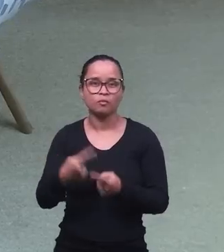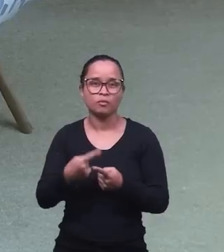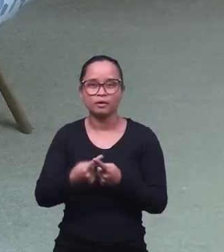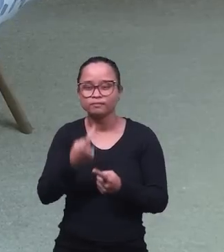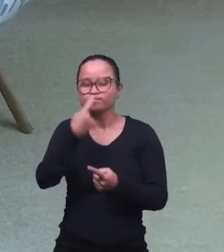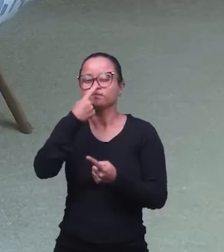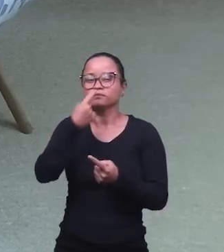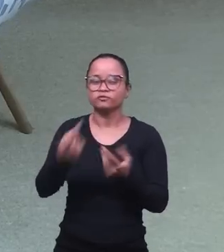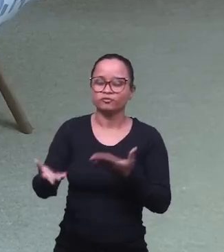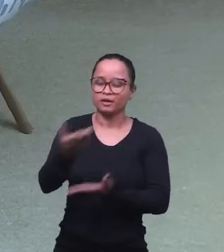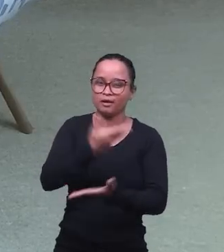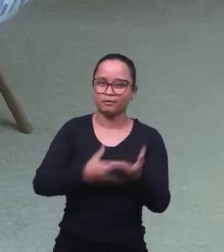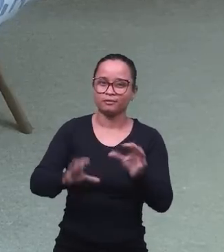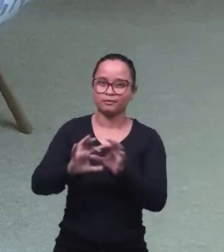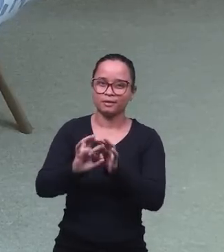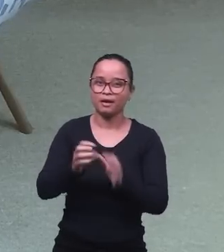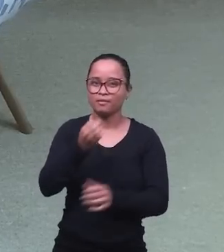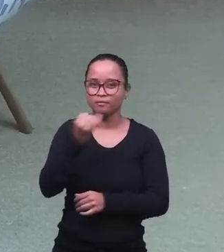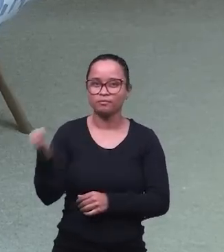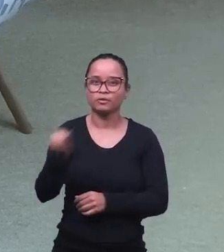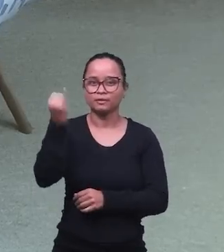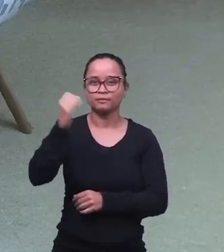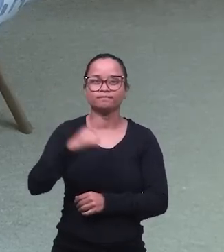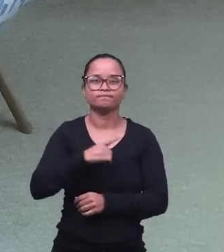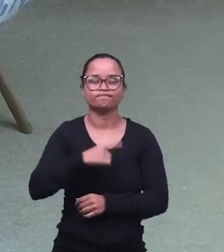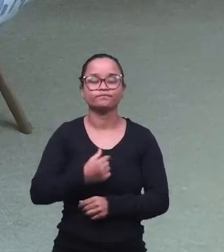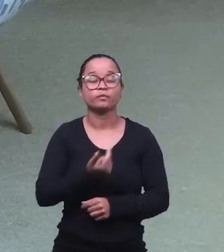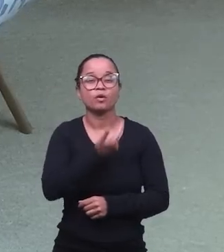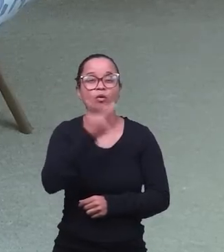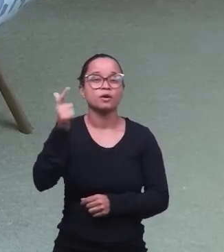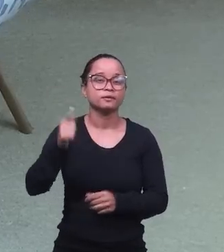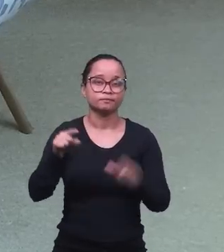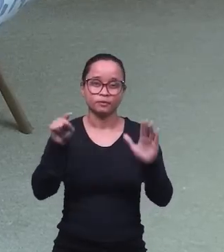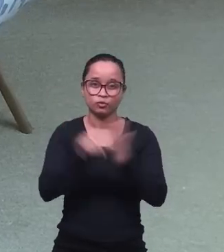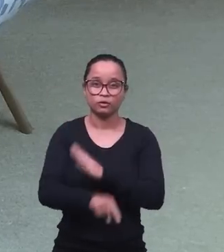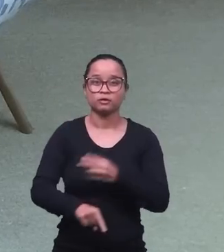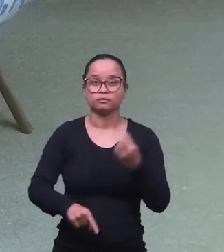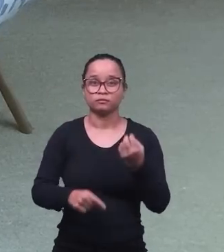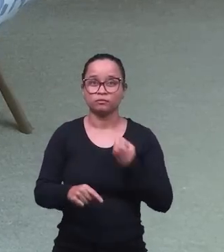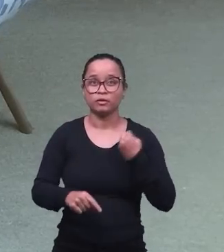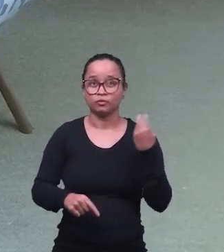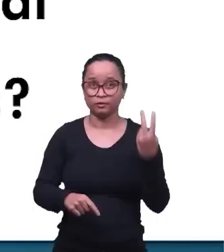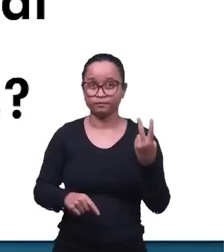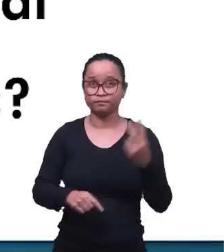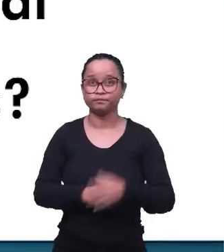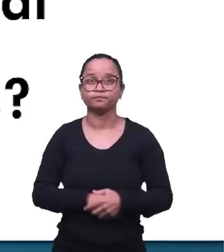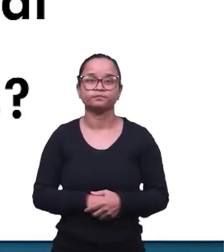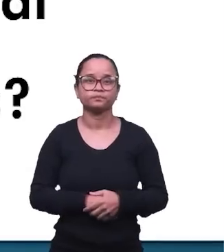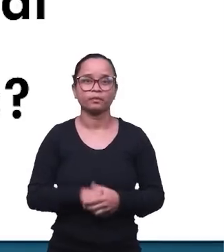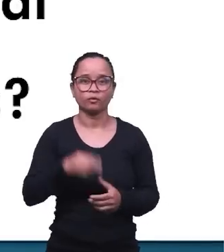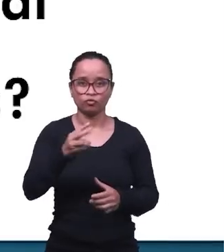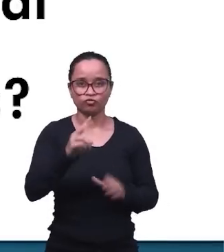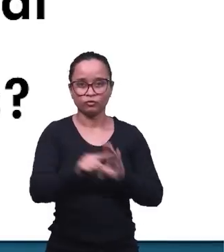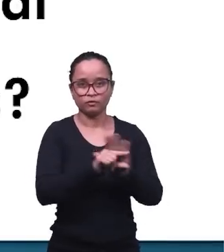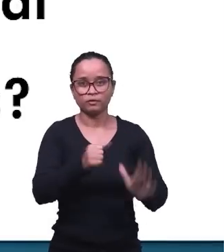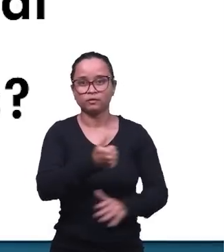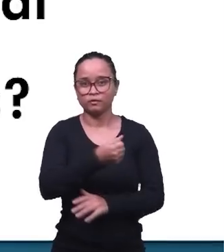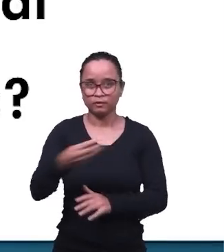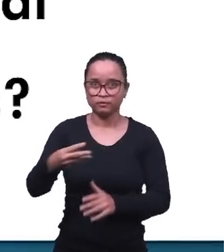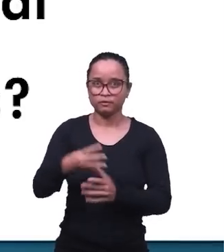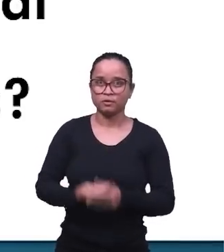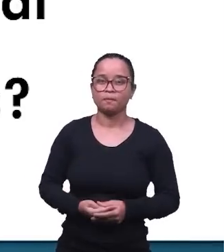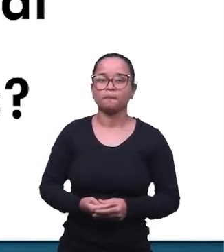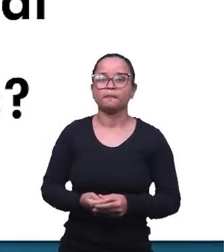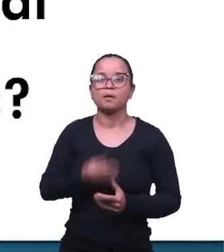é? Amém. Louvado seja o nome do Senhor. Glória Muito a Deus. bom. Vamos à nossa próxima pergunta, então. Diz assim, ainda no verso 14,